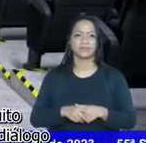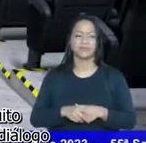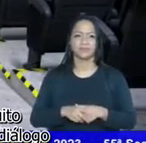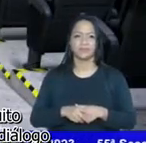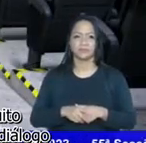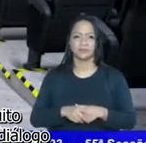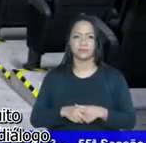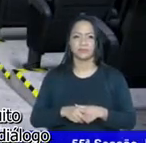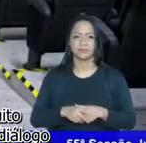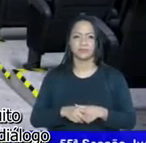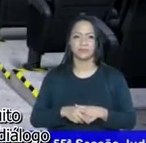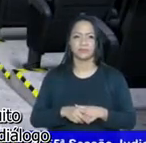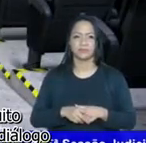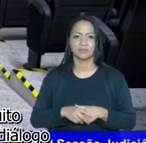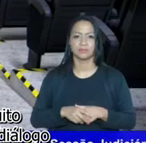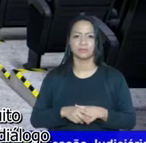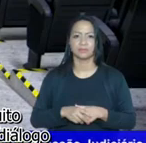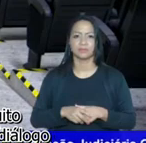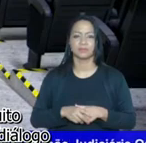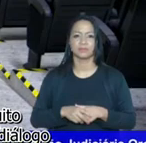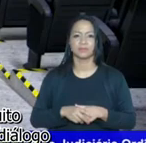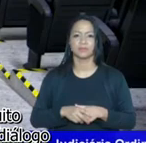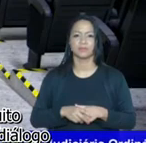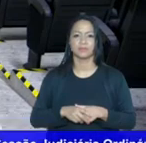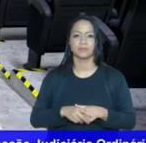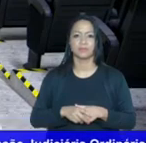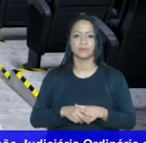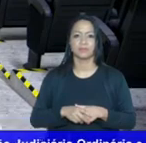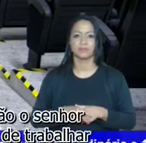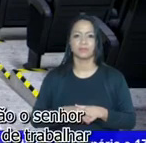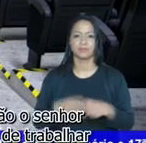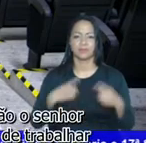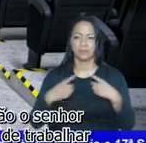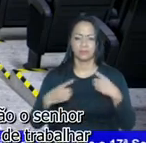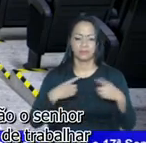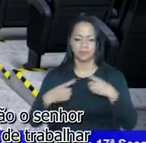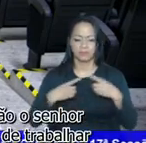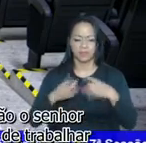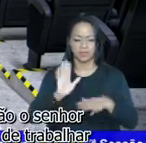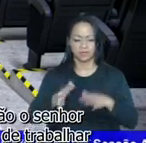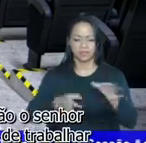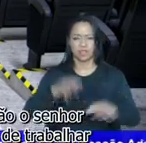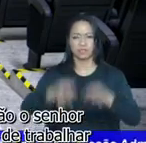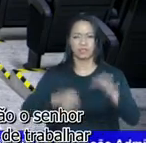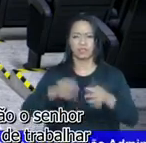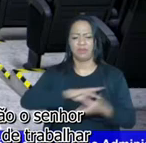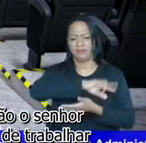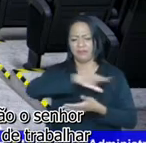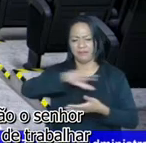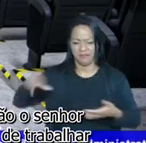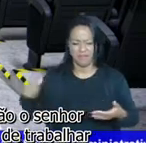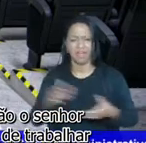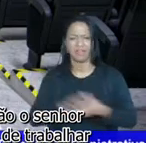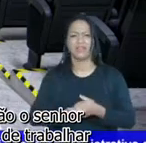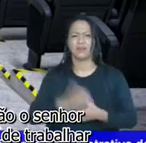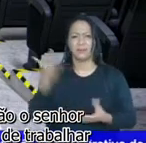Doutor Luciano, eu me sinto muito confortável de estabelecer o julgamento de forma de diálogo, porque nós já julgamos centenas de processos juntos. Então,